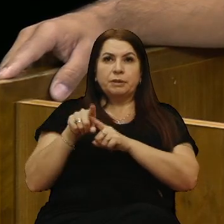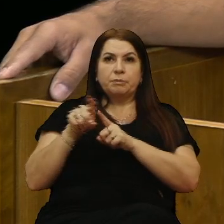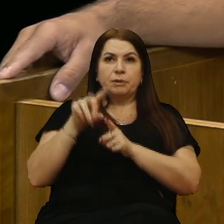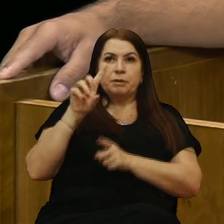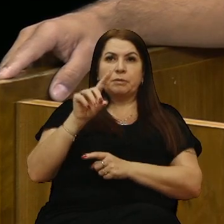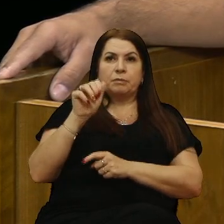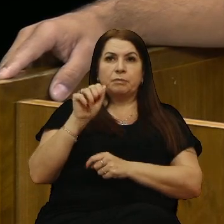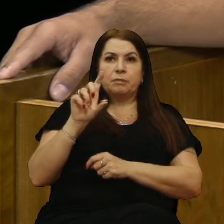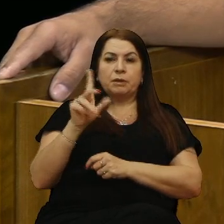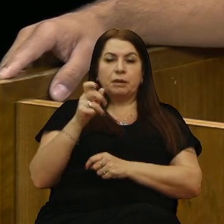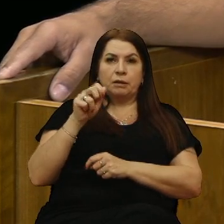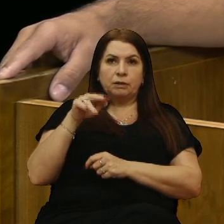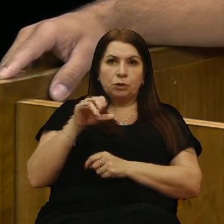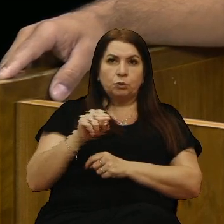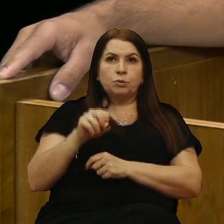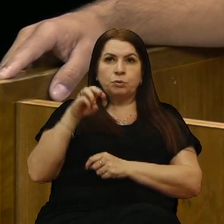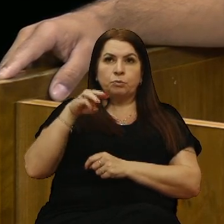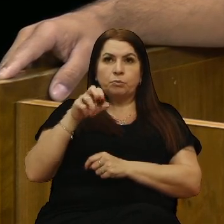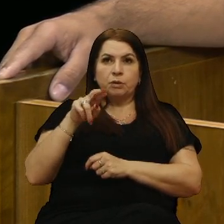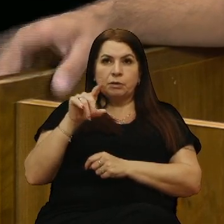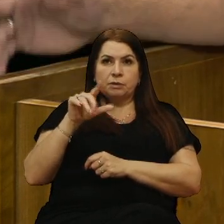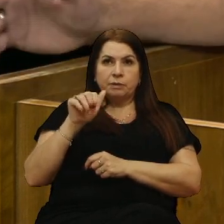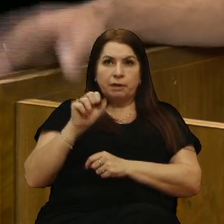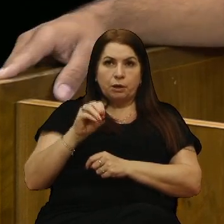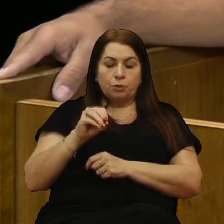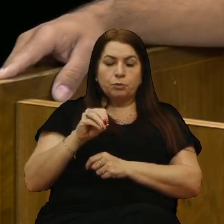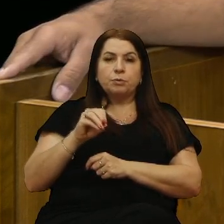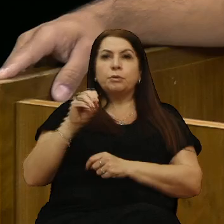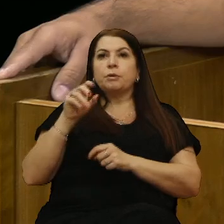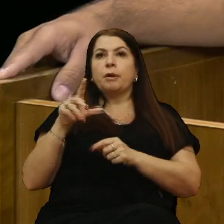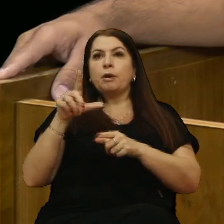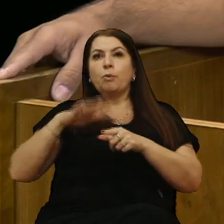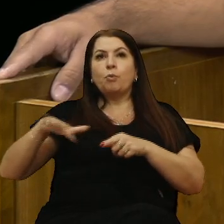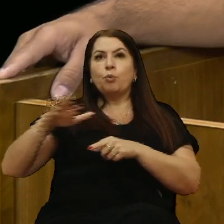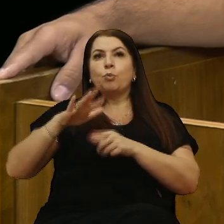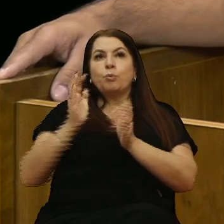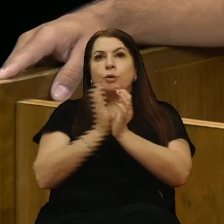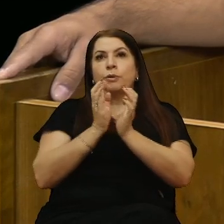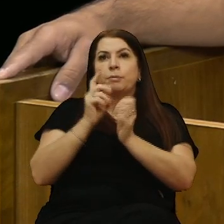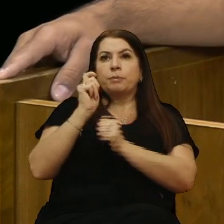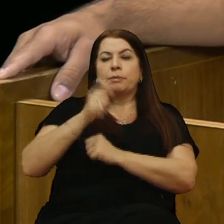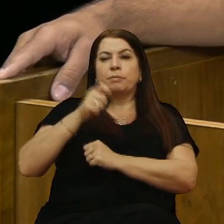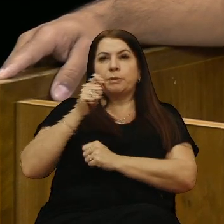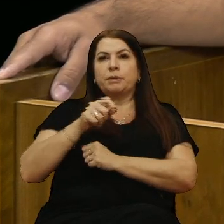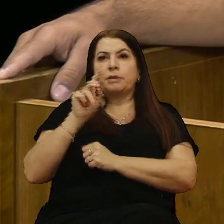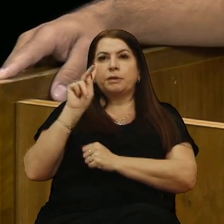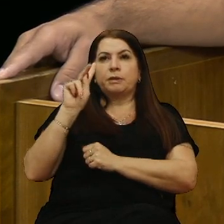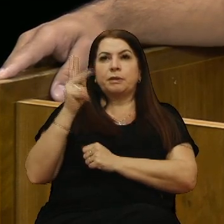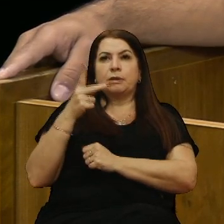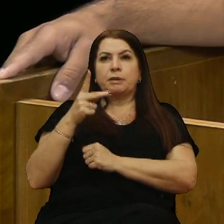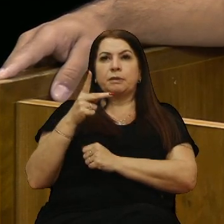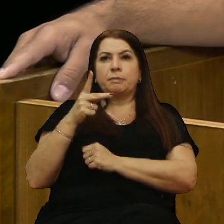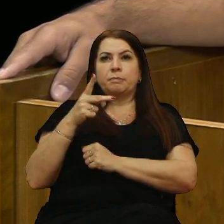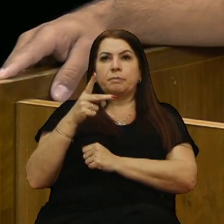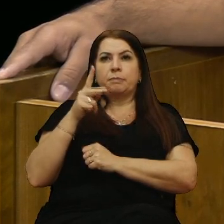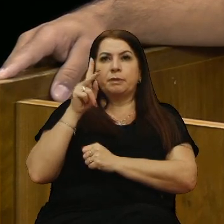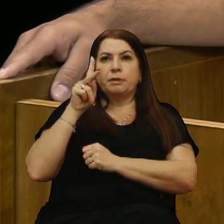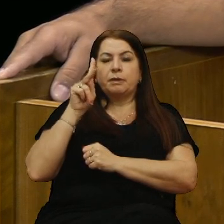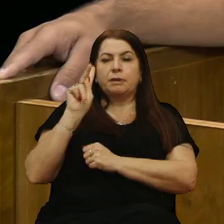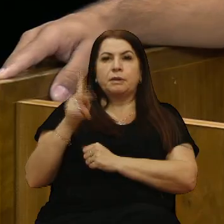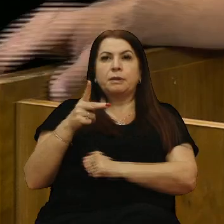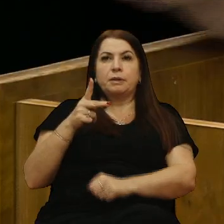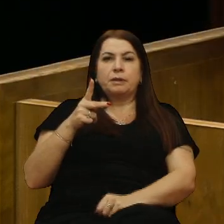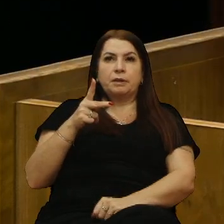São Francisquinho, Marcelo, lá de Vila Seca, o pessoal da pesca aqui, da Agapia, isso aí,